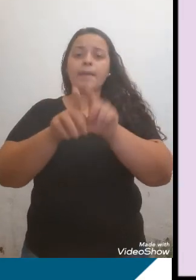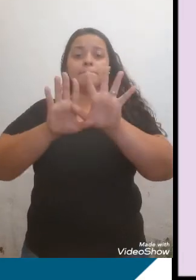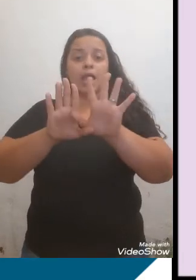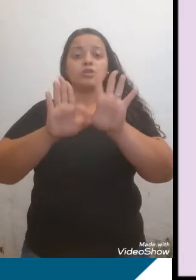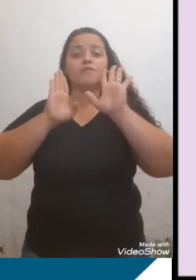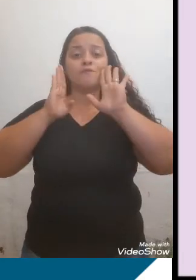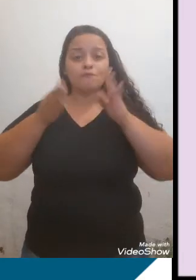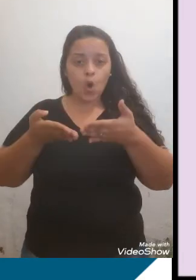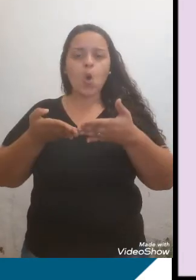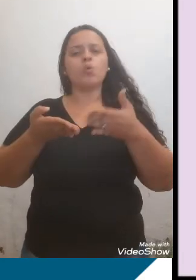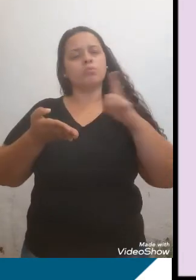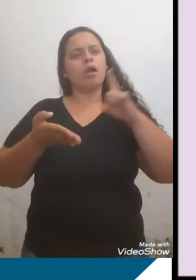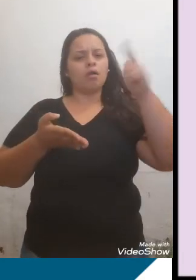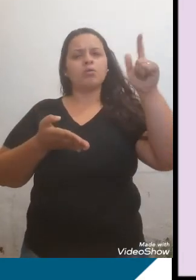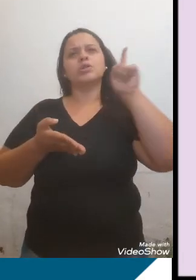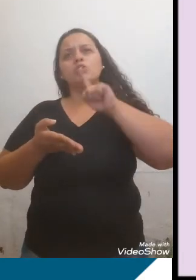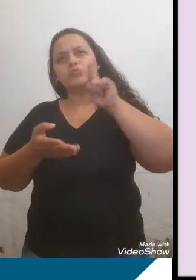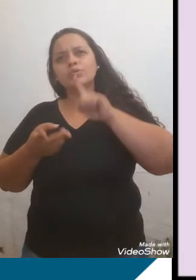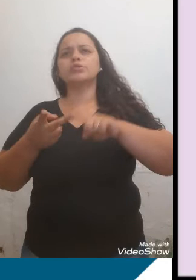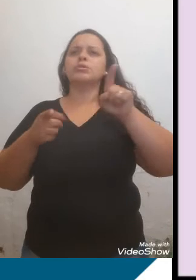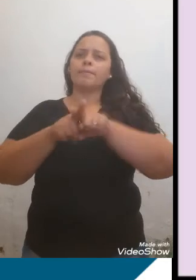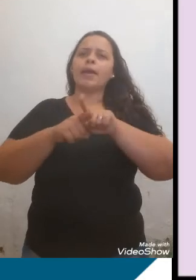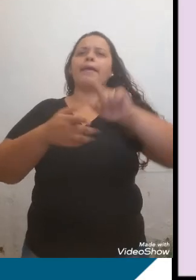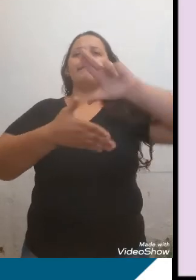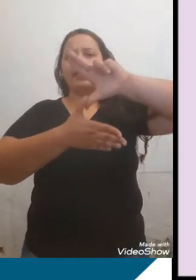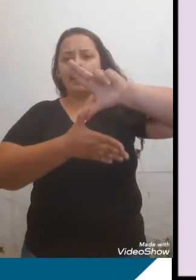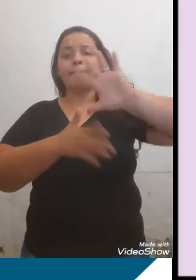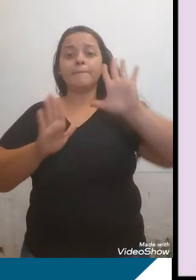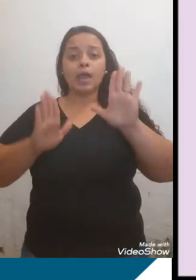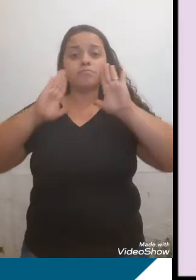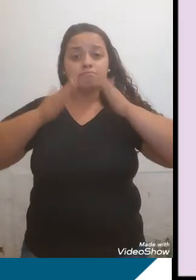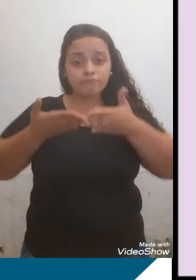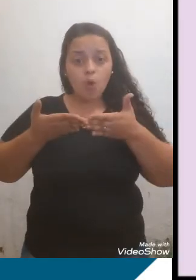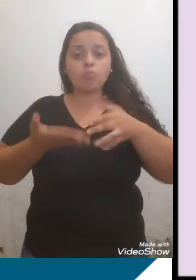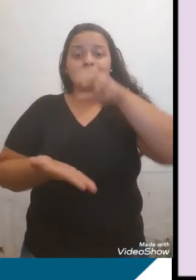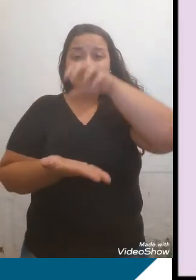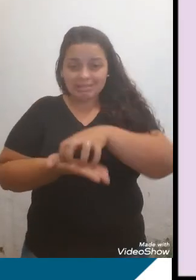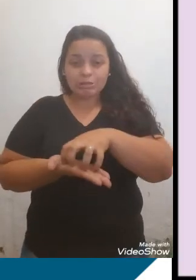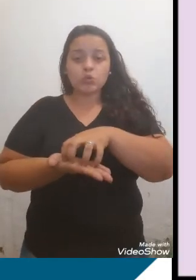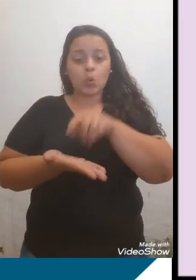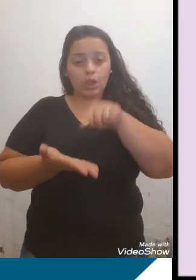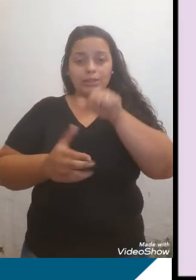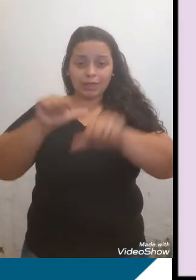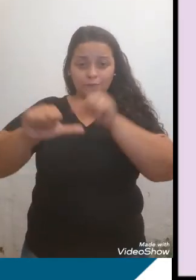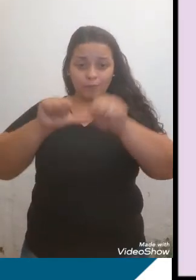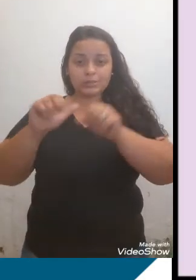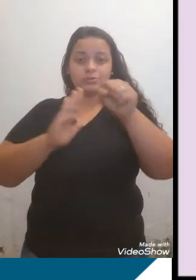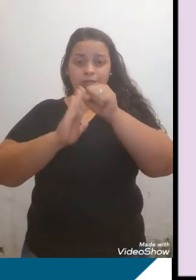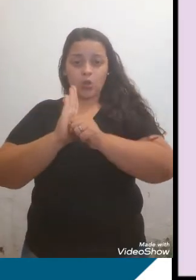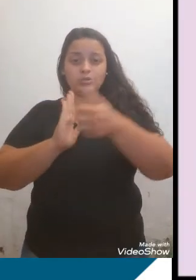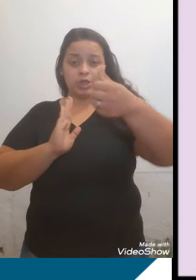Estados Unidos e em regiões da América Latina. Mas o centro dessas transformações que a gente vê no século XIX,